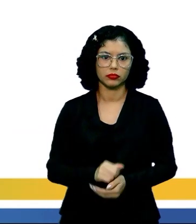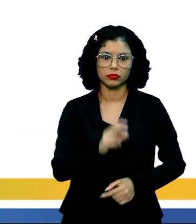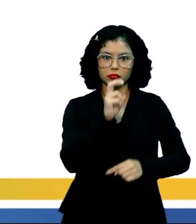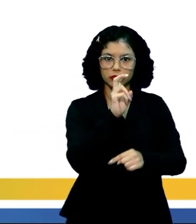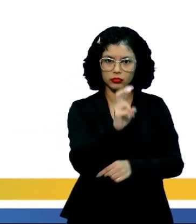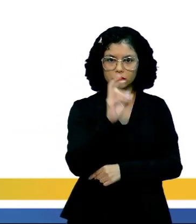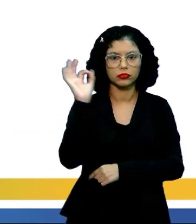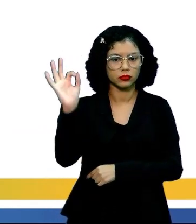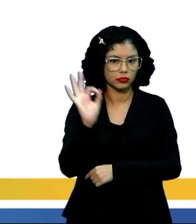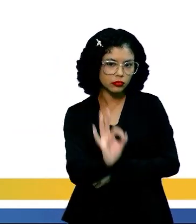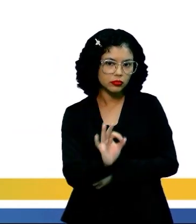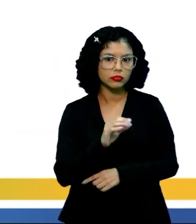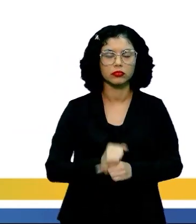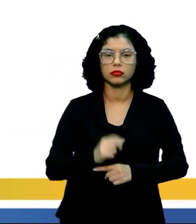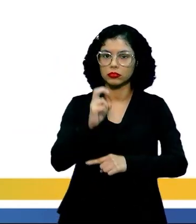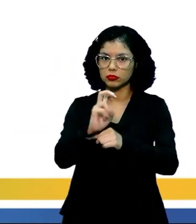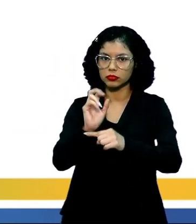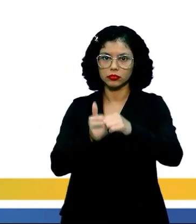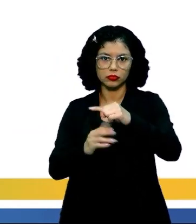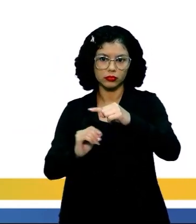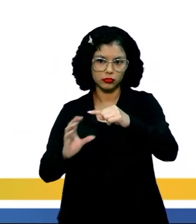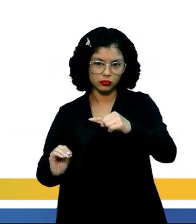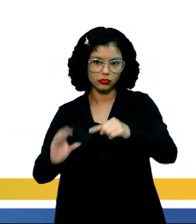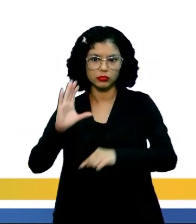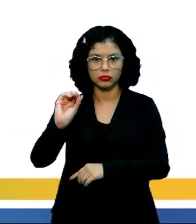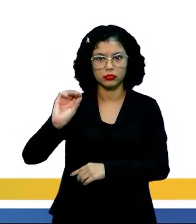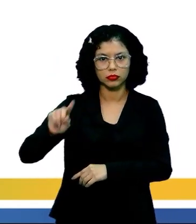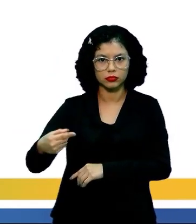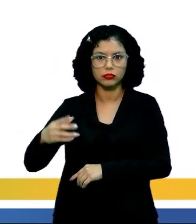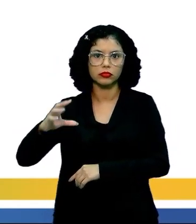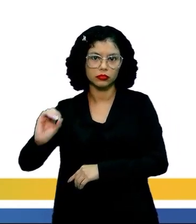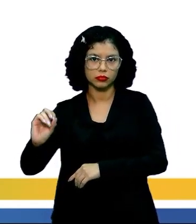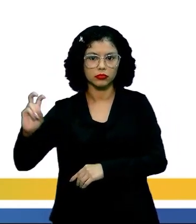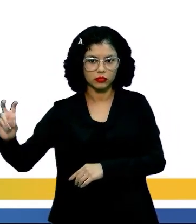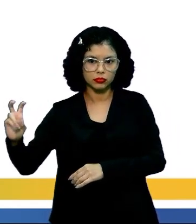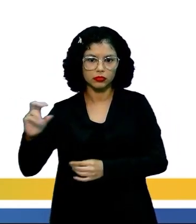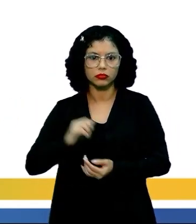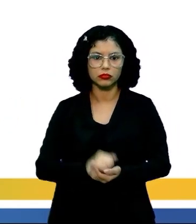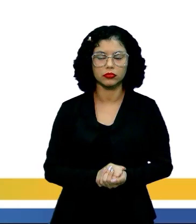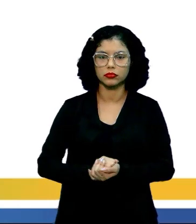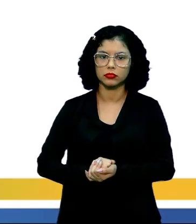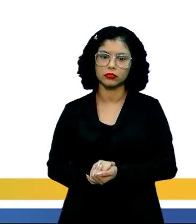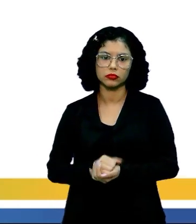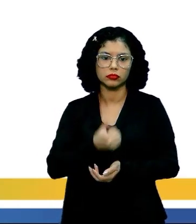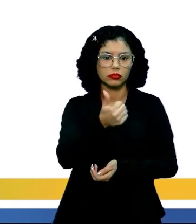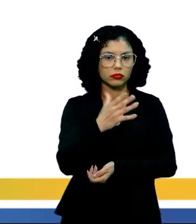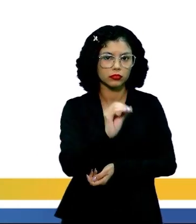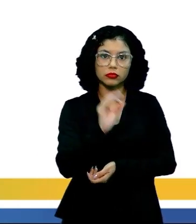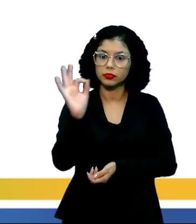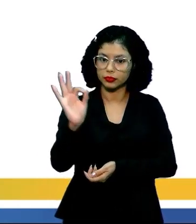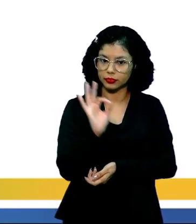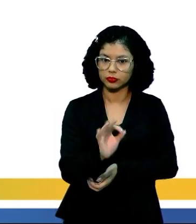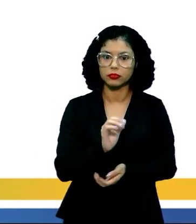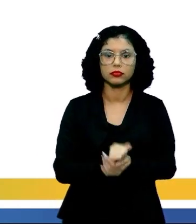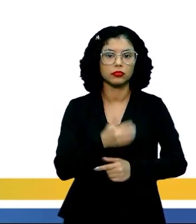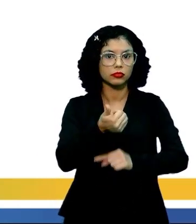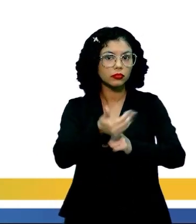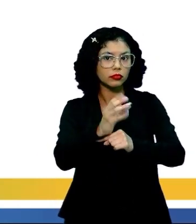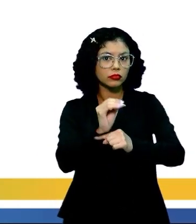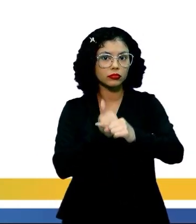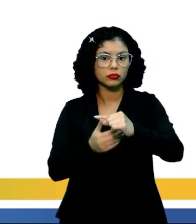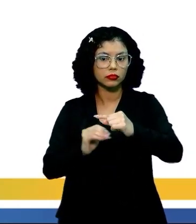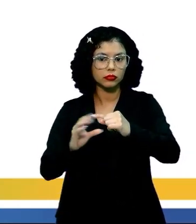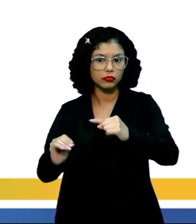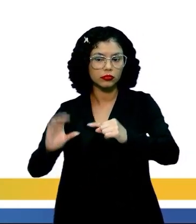quiser 5%, é 5 sobre 100, 0,05. 10%, 10 sobre